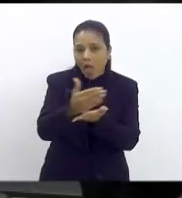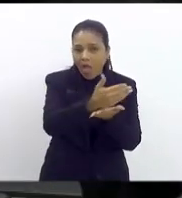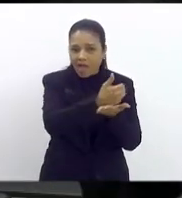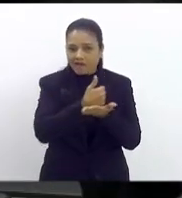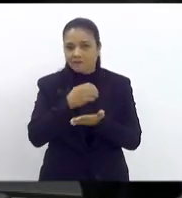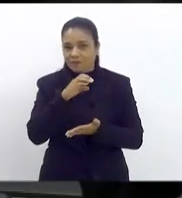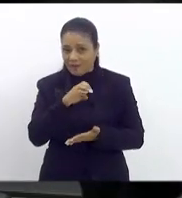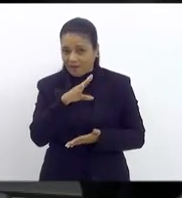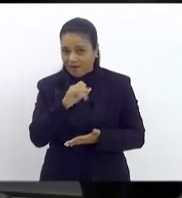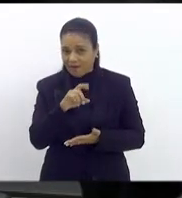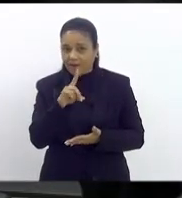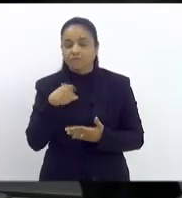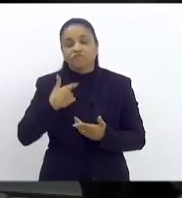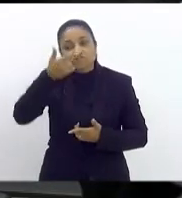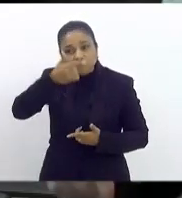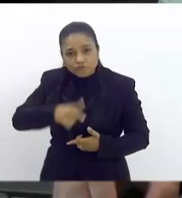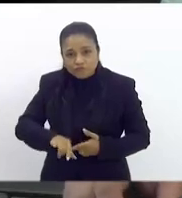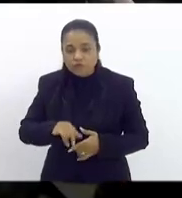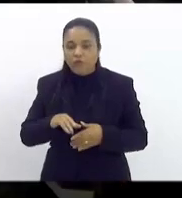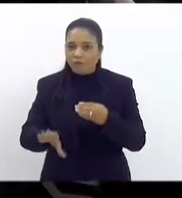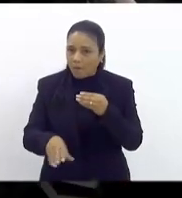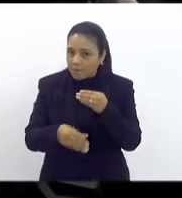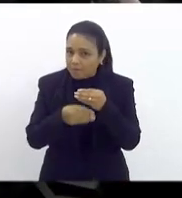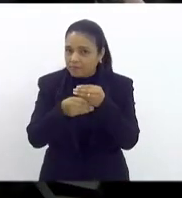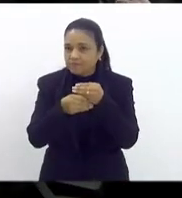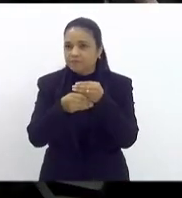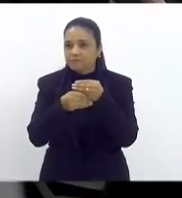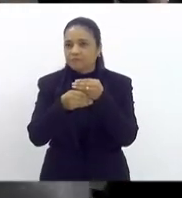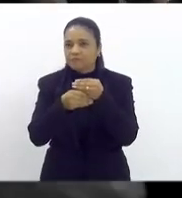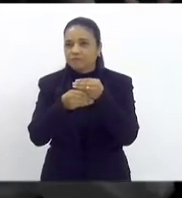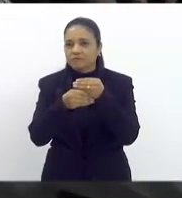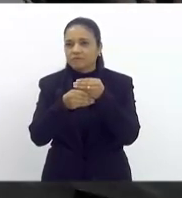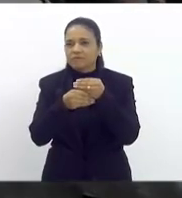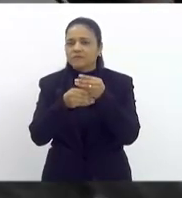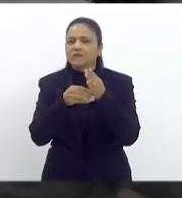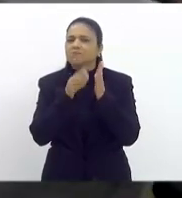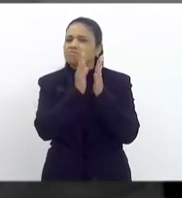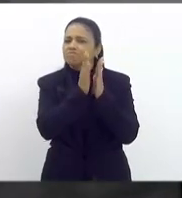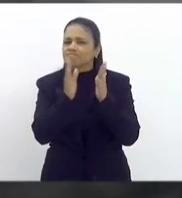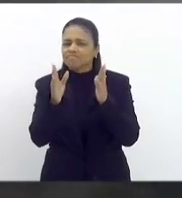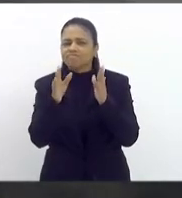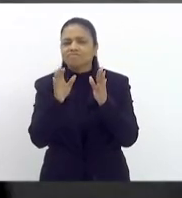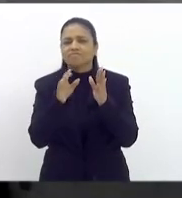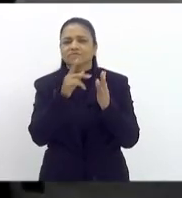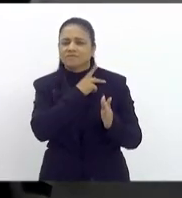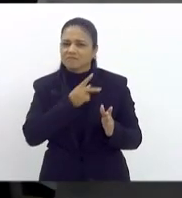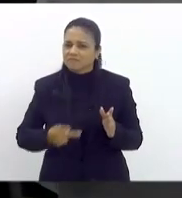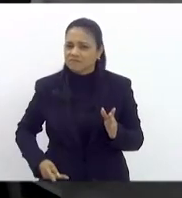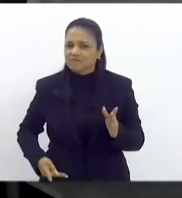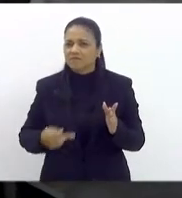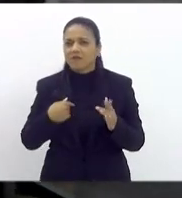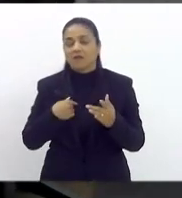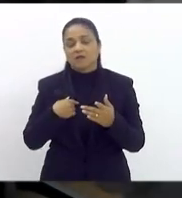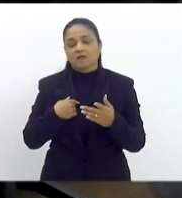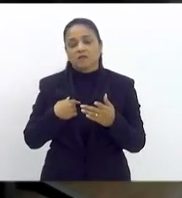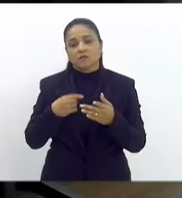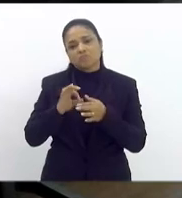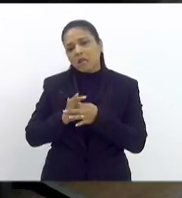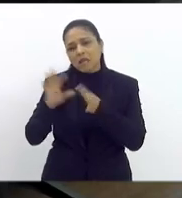de repetir o que eu acabei de dizer. Então, só não tem. Aqui. Presidente, questão de ordem. Questão de ordem, presidente. Eu sugiro à comissão dispensar o